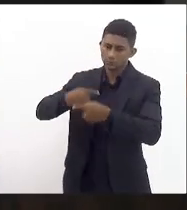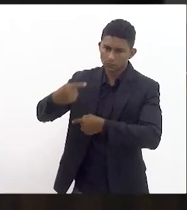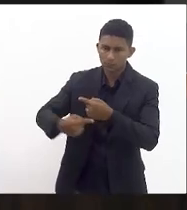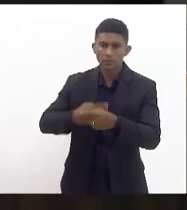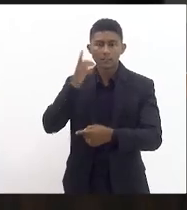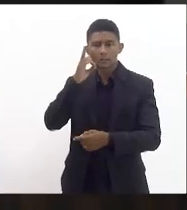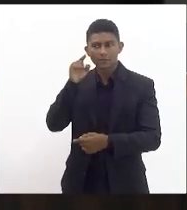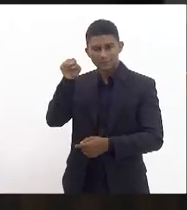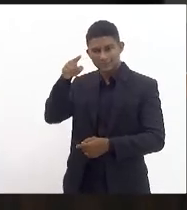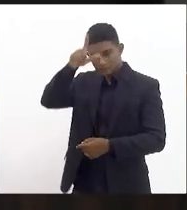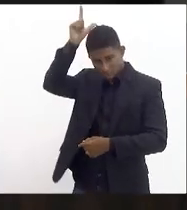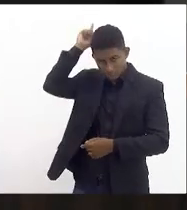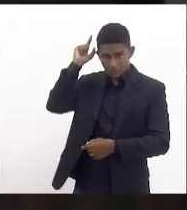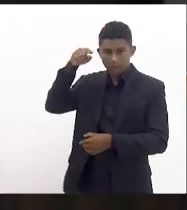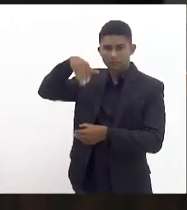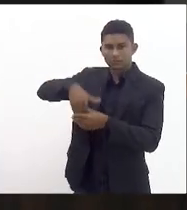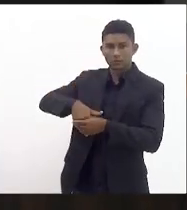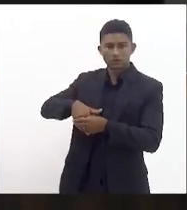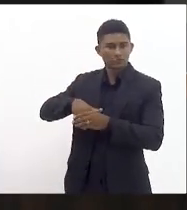o Márcio